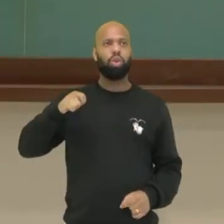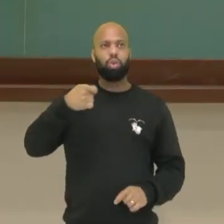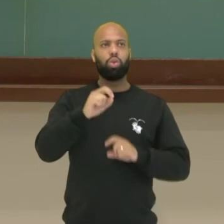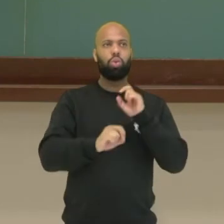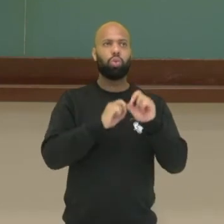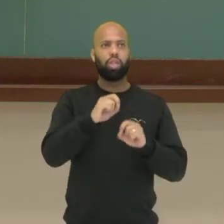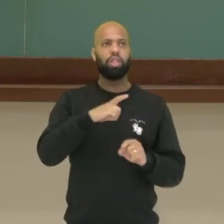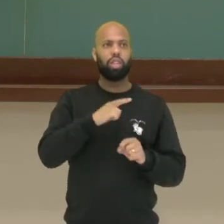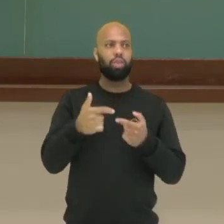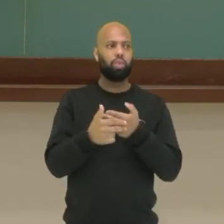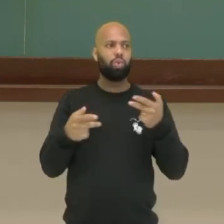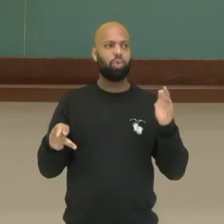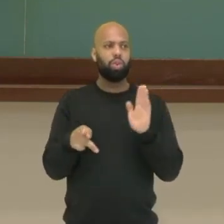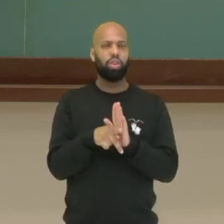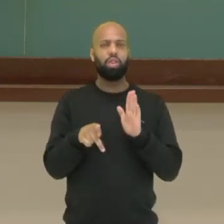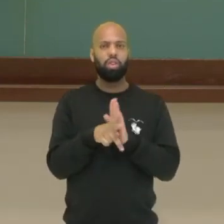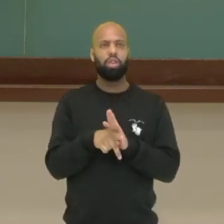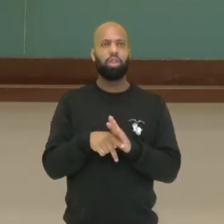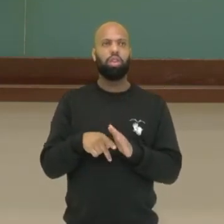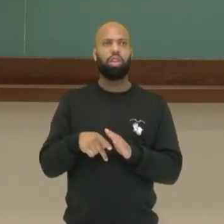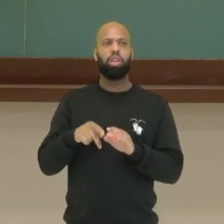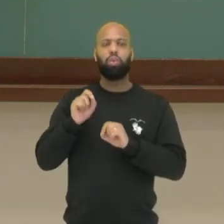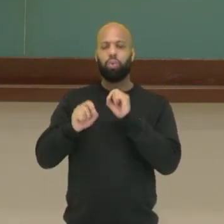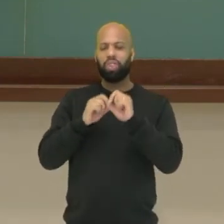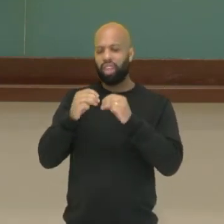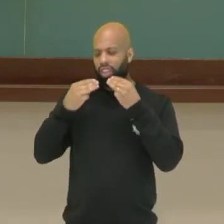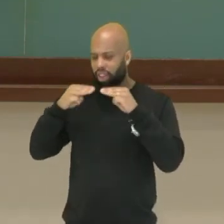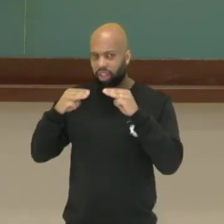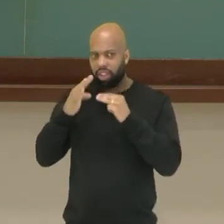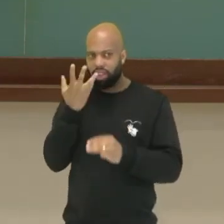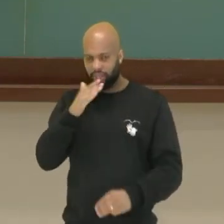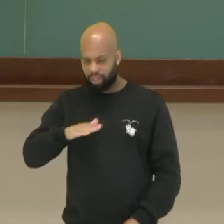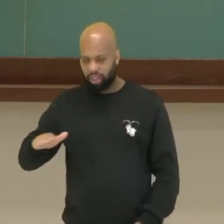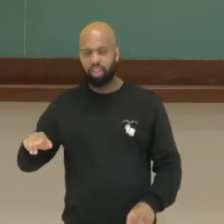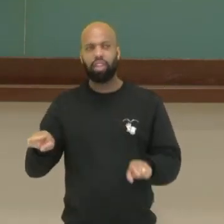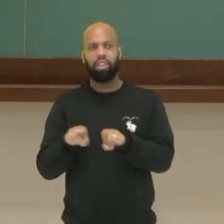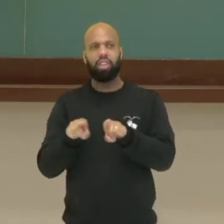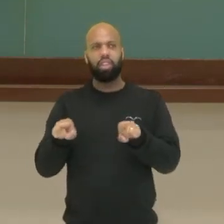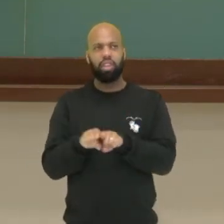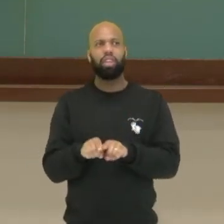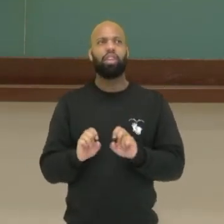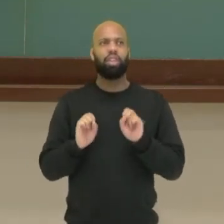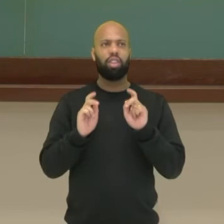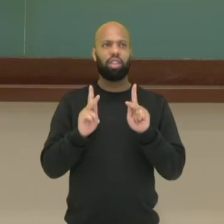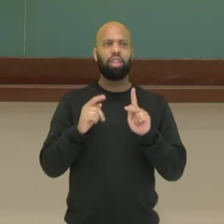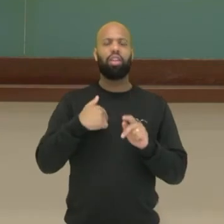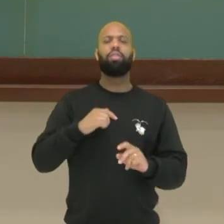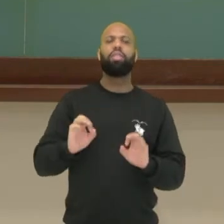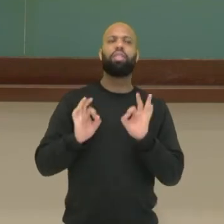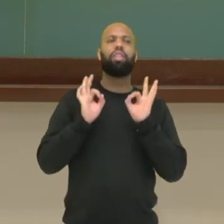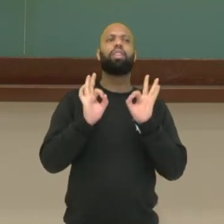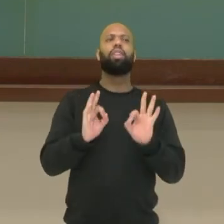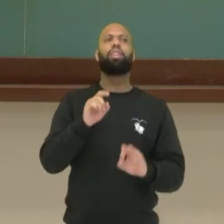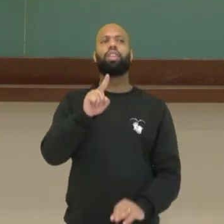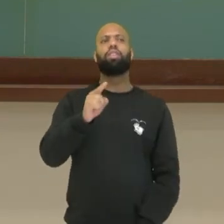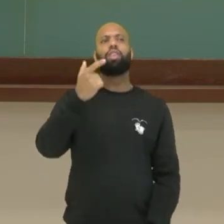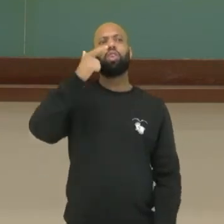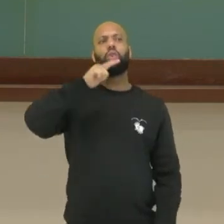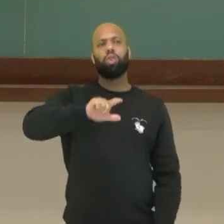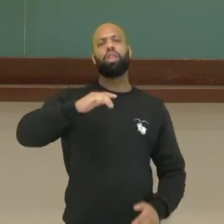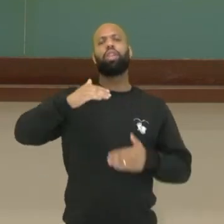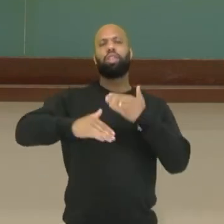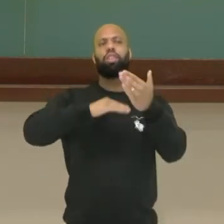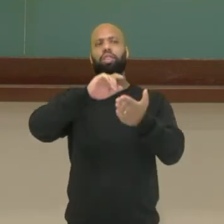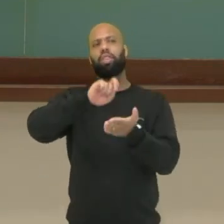as questões da publicidade infantil, sobre as questões da infância. E eu tenho certeza que você consegue desenvolver